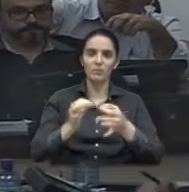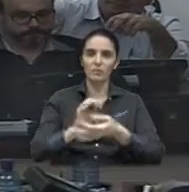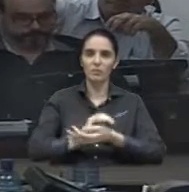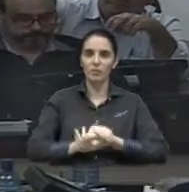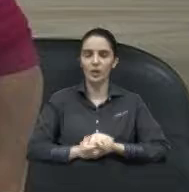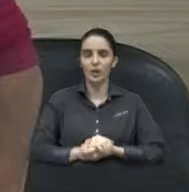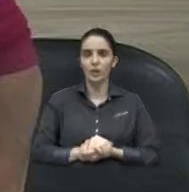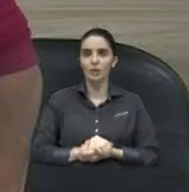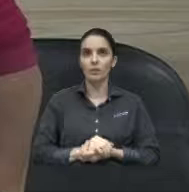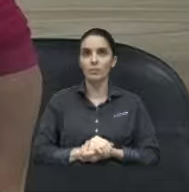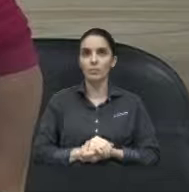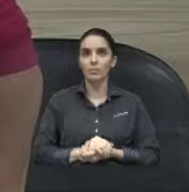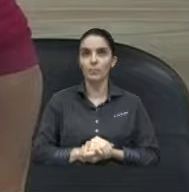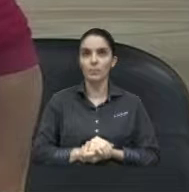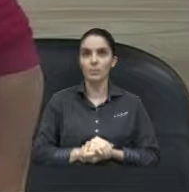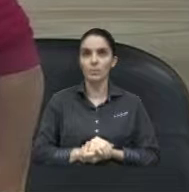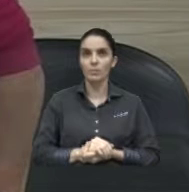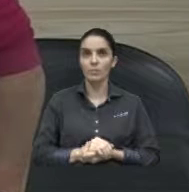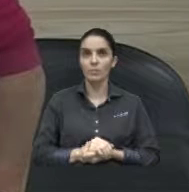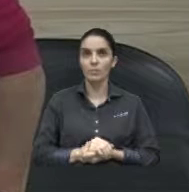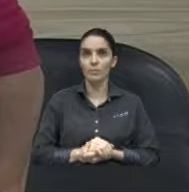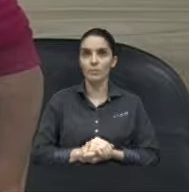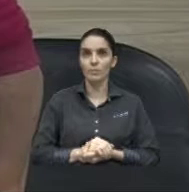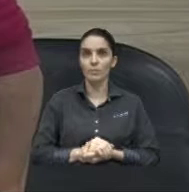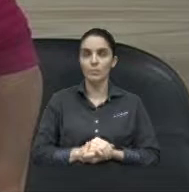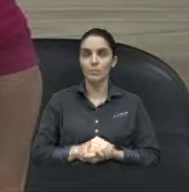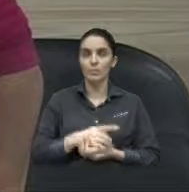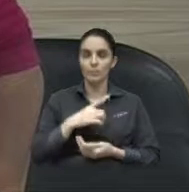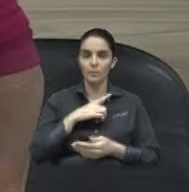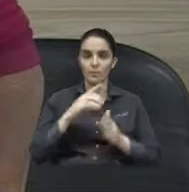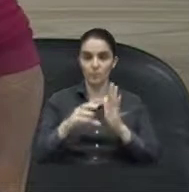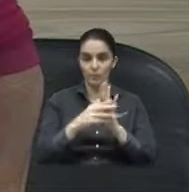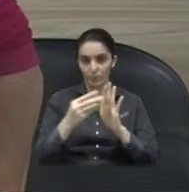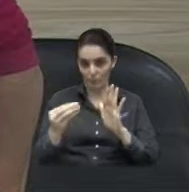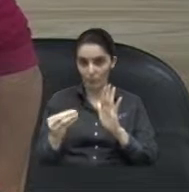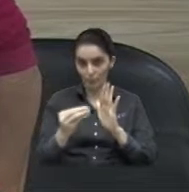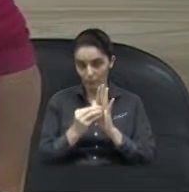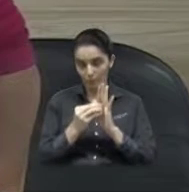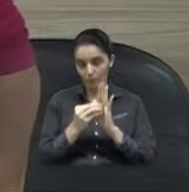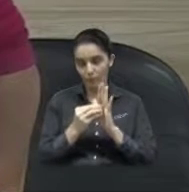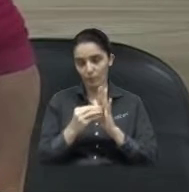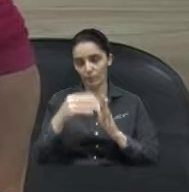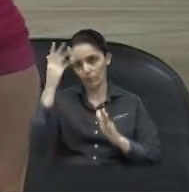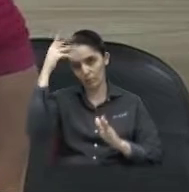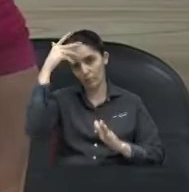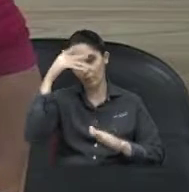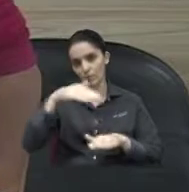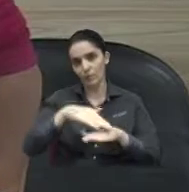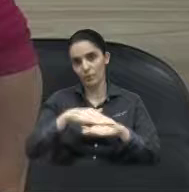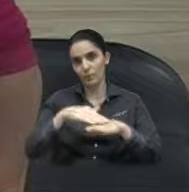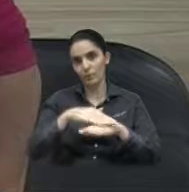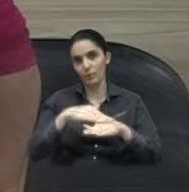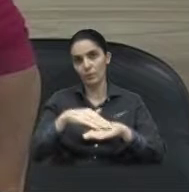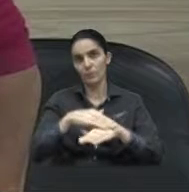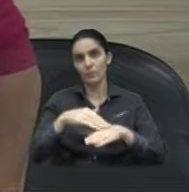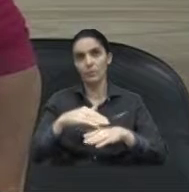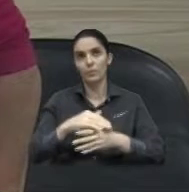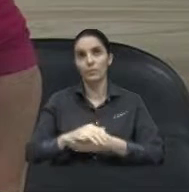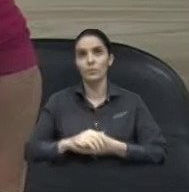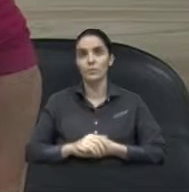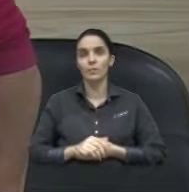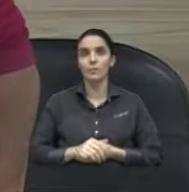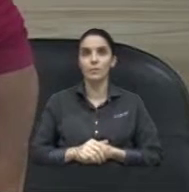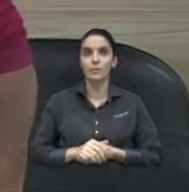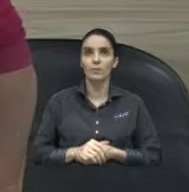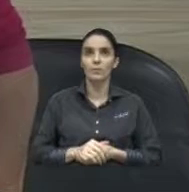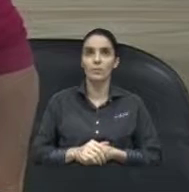que ele recebeu emendas. Eu tinha conversado com o vereador, pedindo para que ele olhasse com carinho para ver